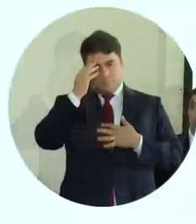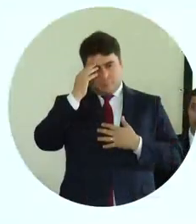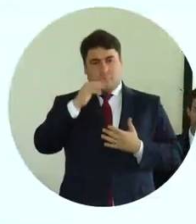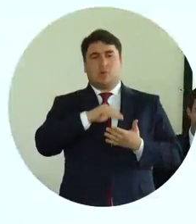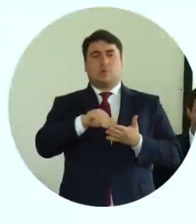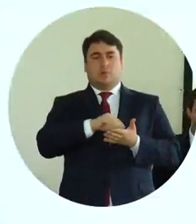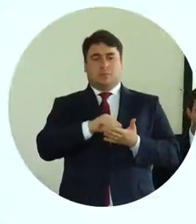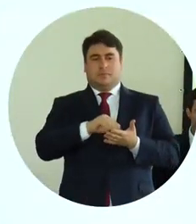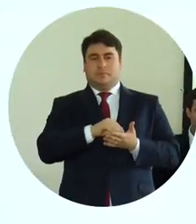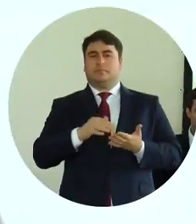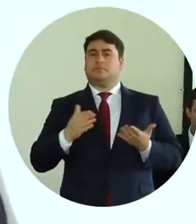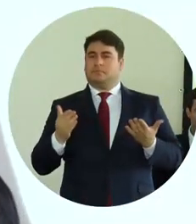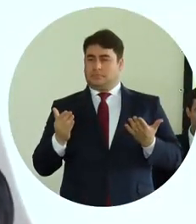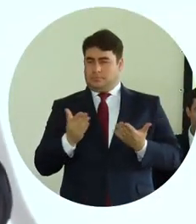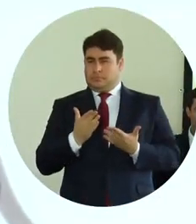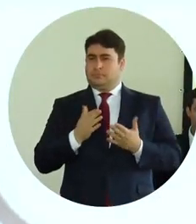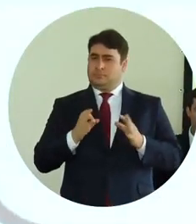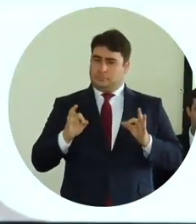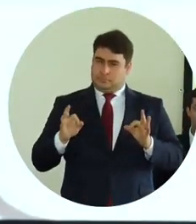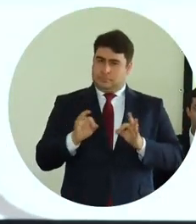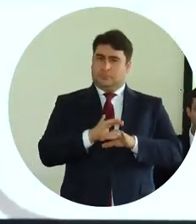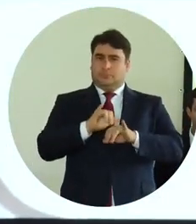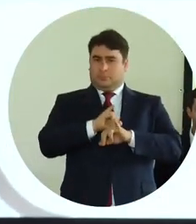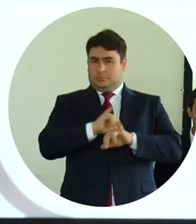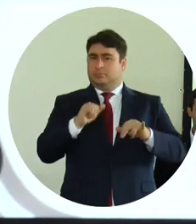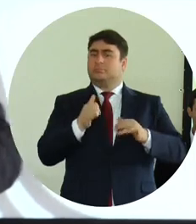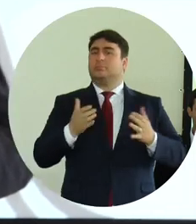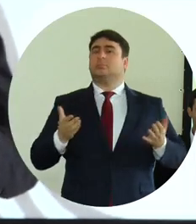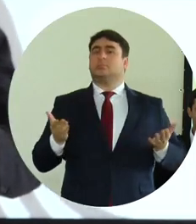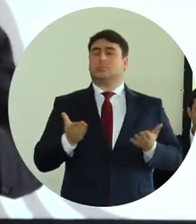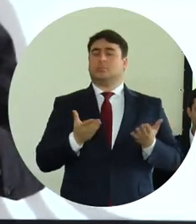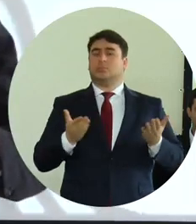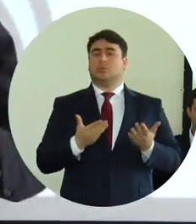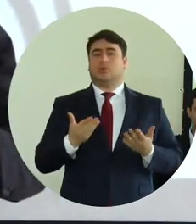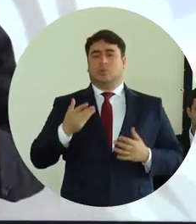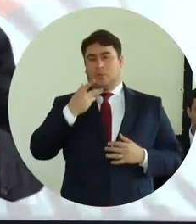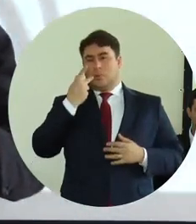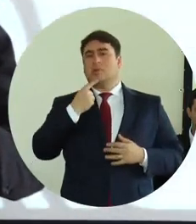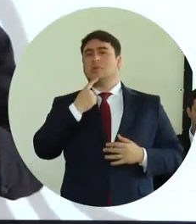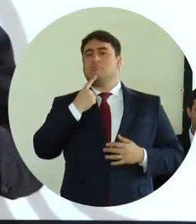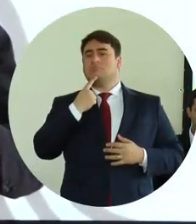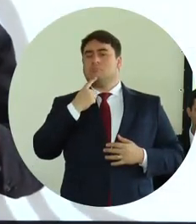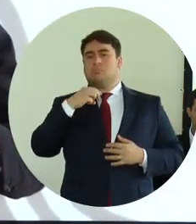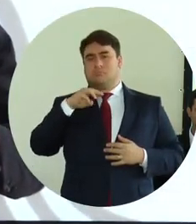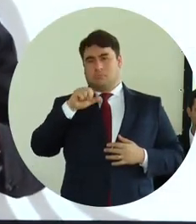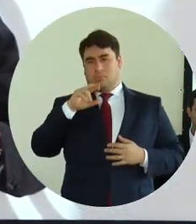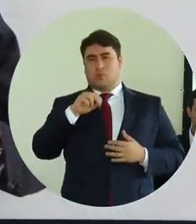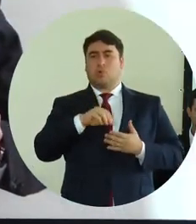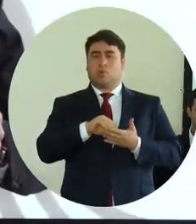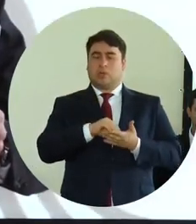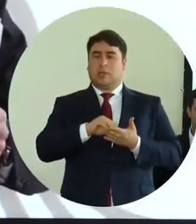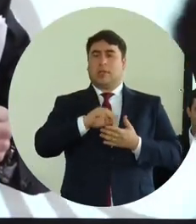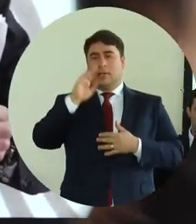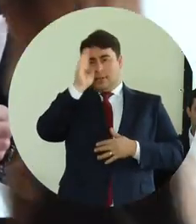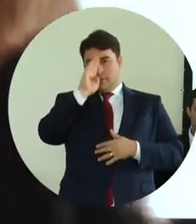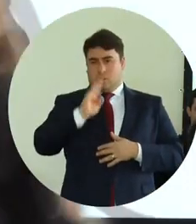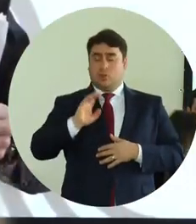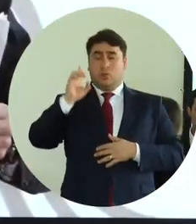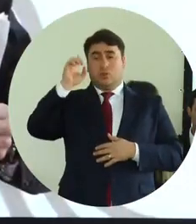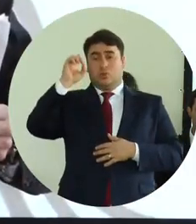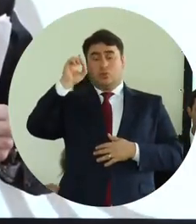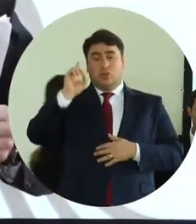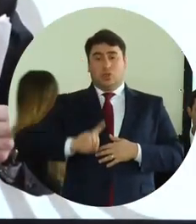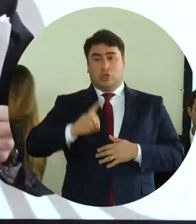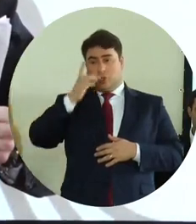secretário. Encerrando os pronunciamentos, ouviremos o senhor Marco Antônio Pellegrini, secretário nacional dos Direitos